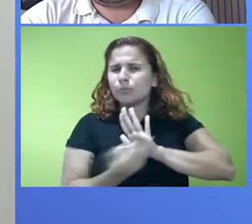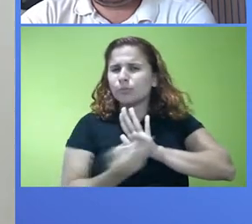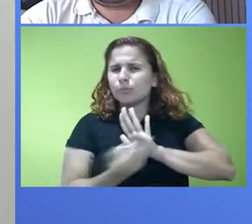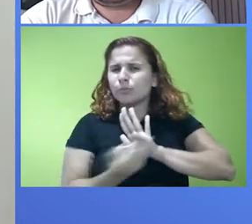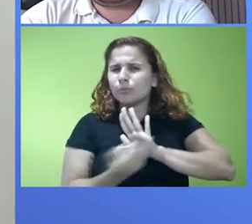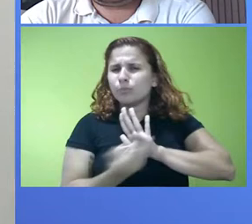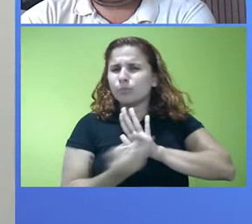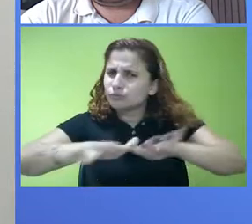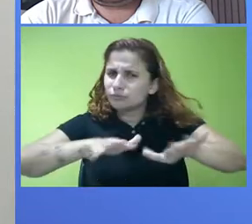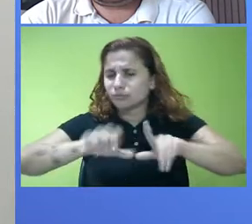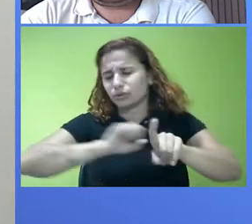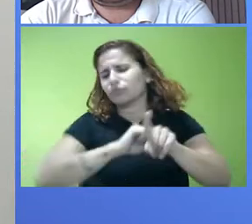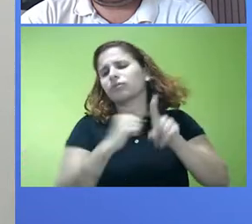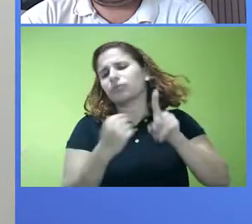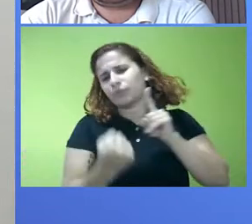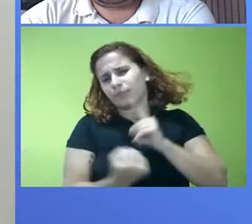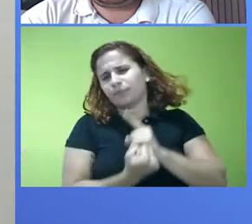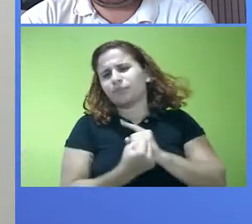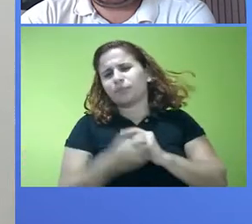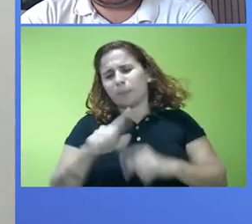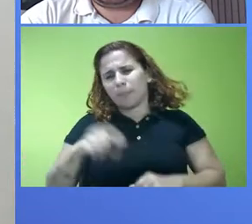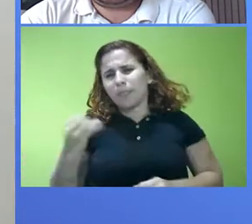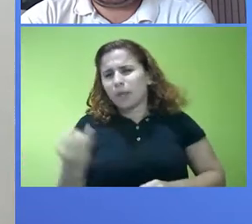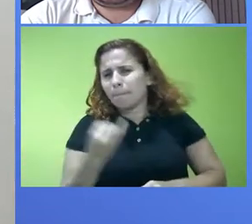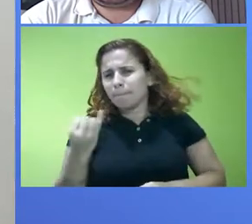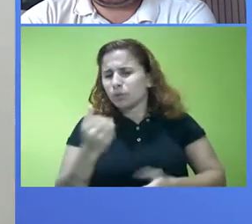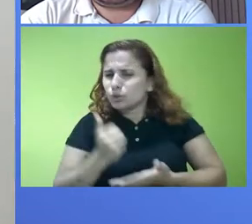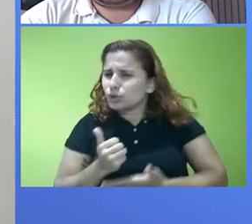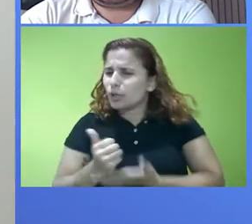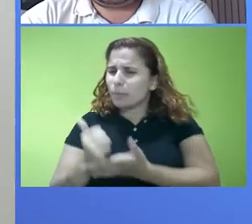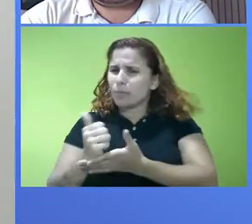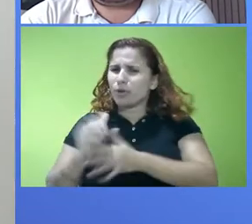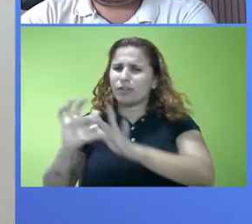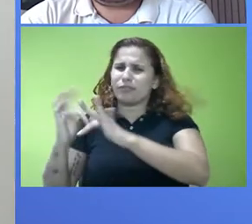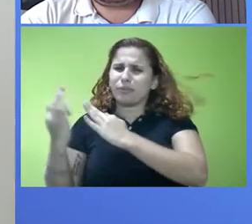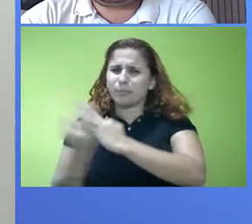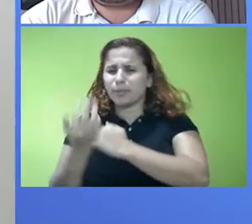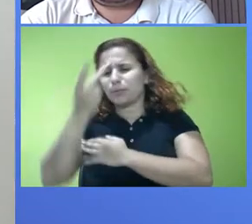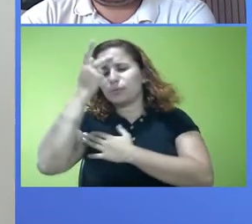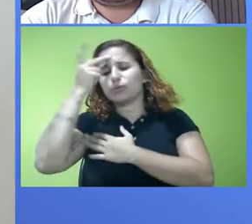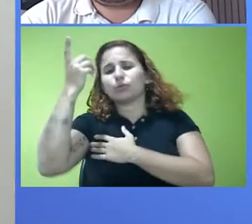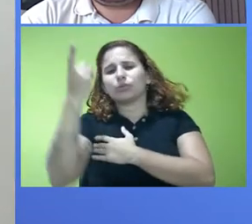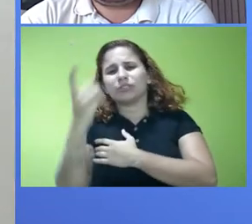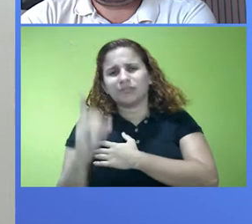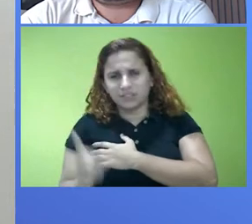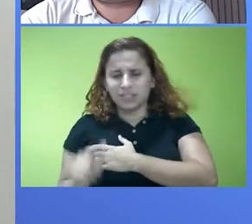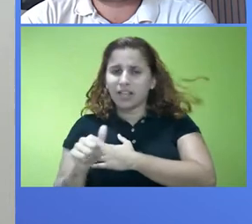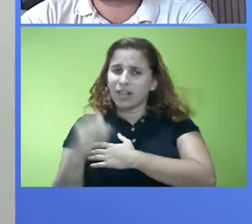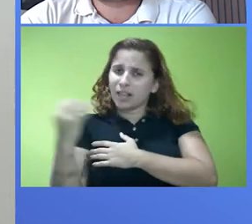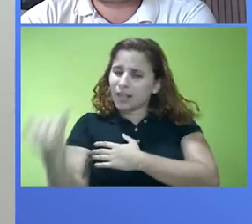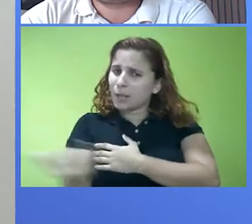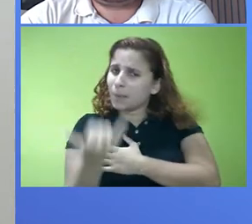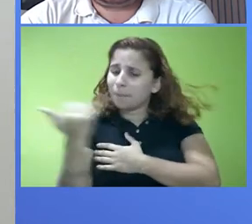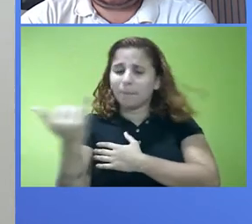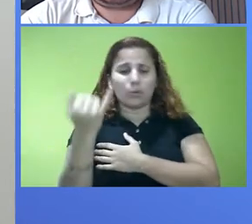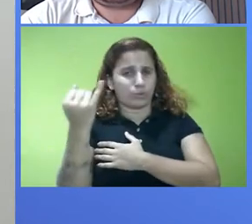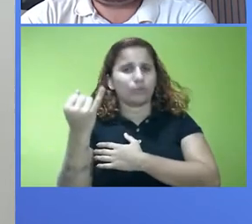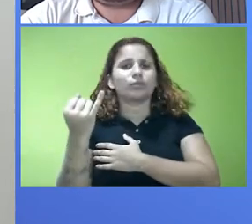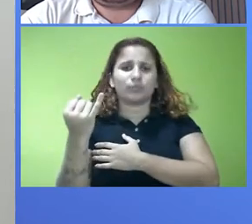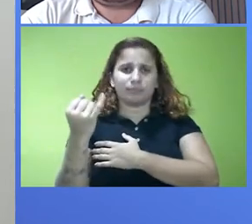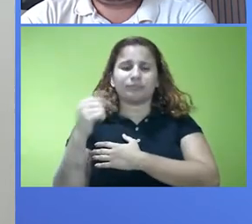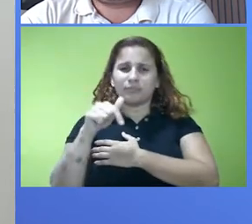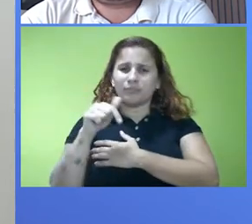como um movimento de famílias, de pessoas com deficiência, e que tem um papel fundamental na inclusão social das